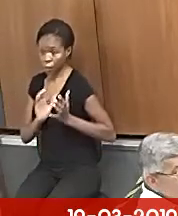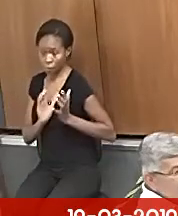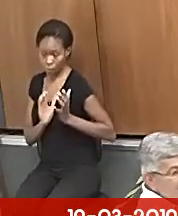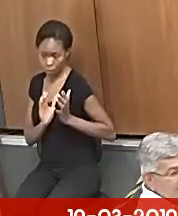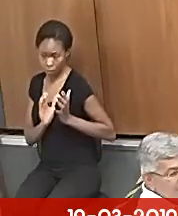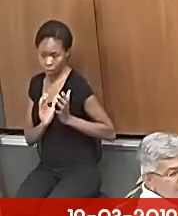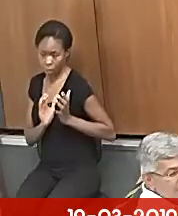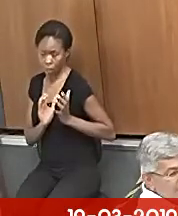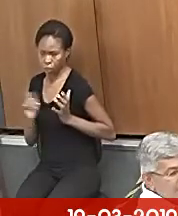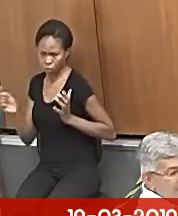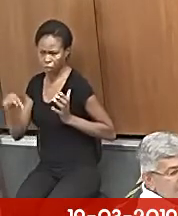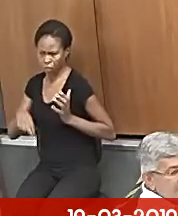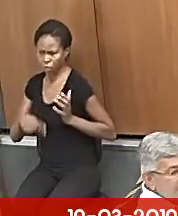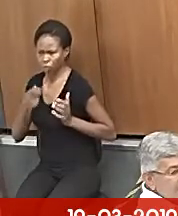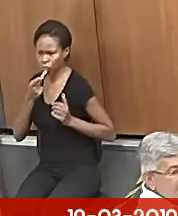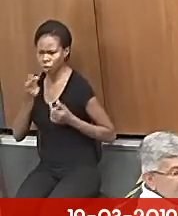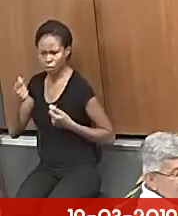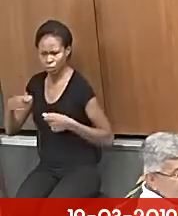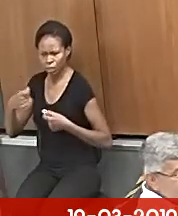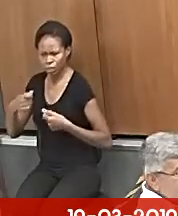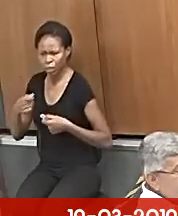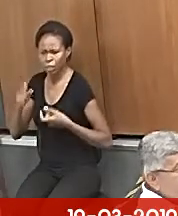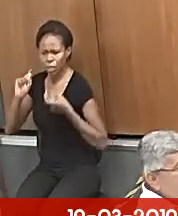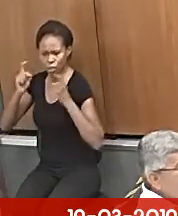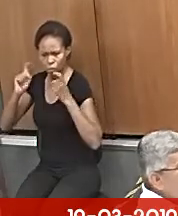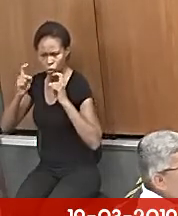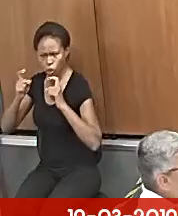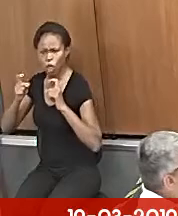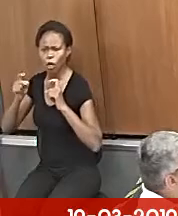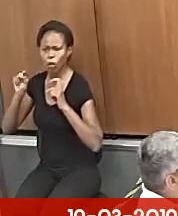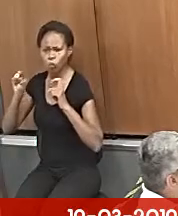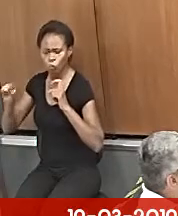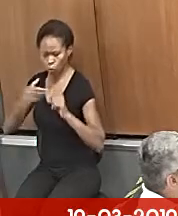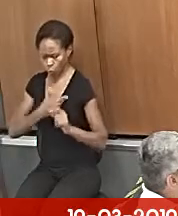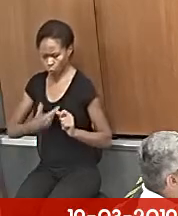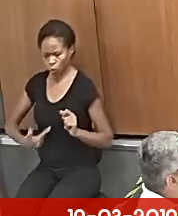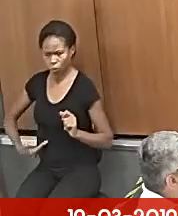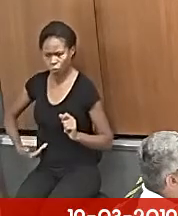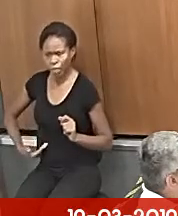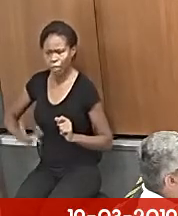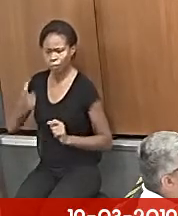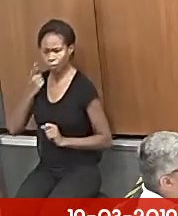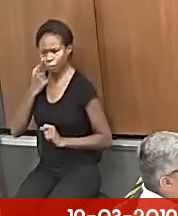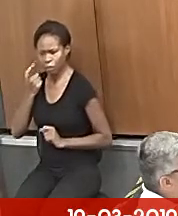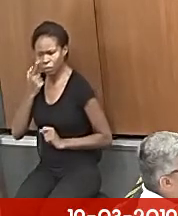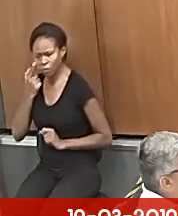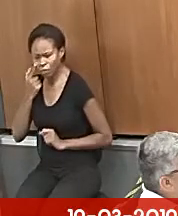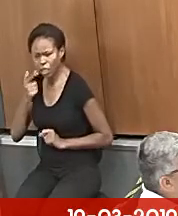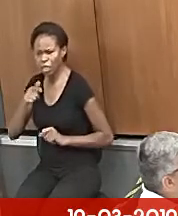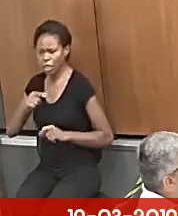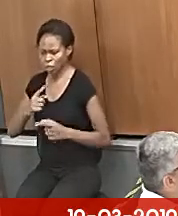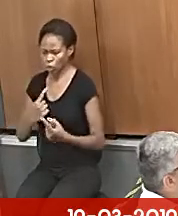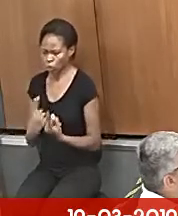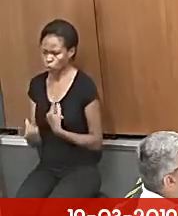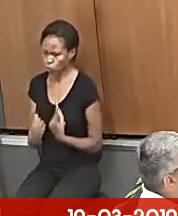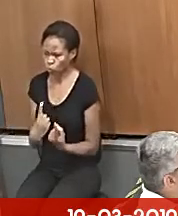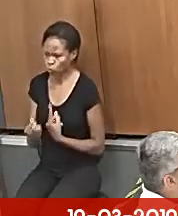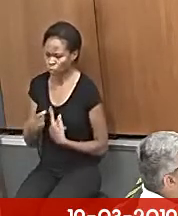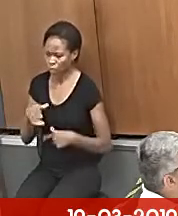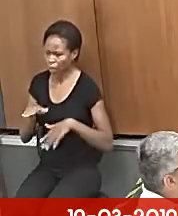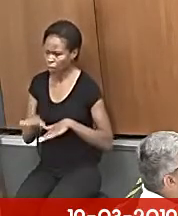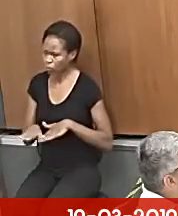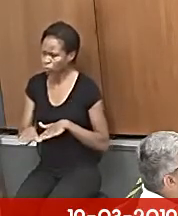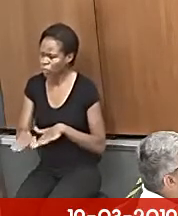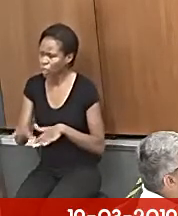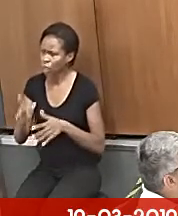precisando de uma audiência com o governo para olhar isso a questão de trânsito a questão de condução a questão de atendimento em